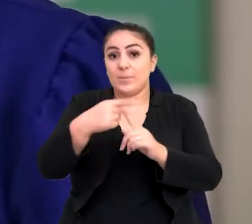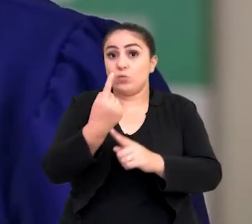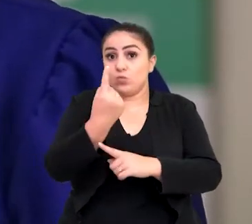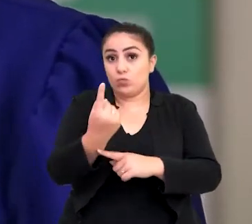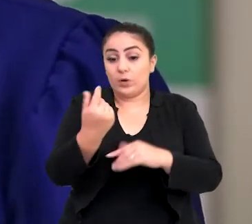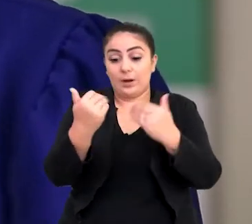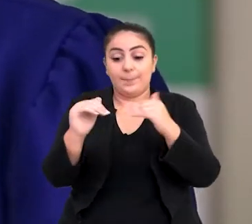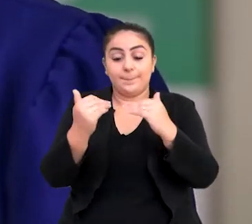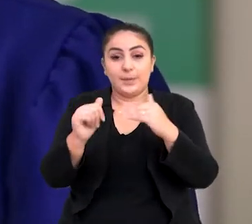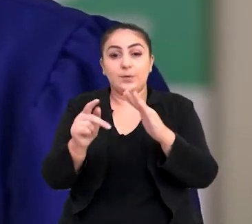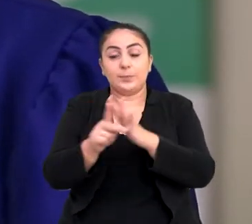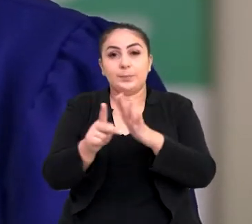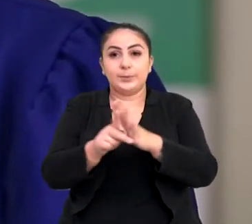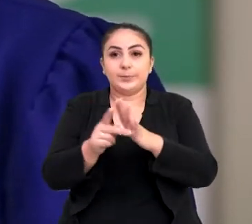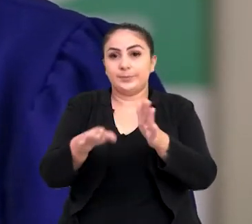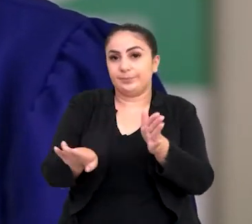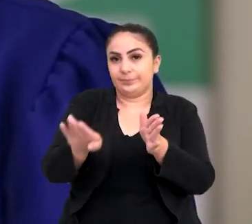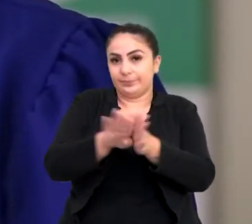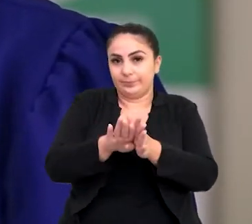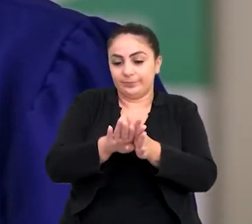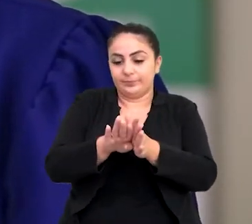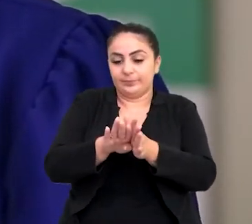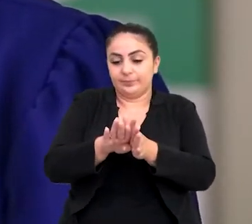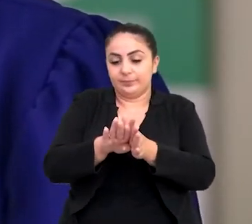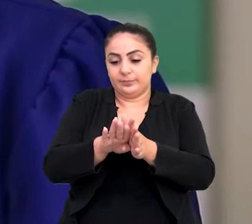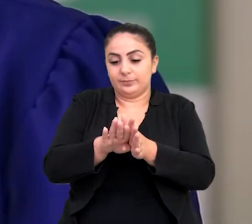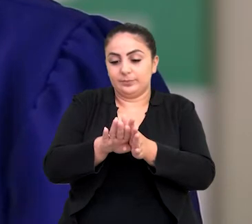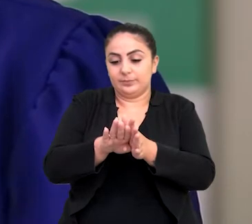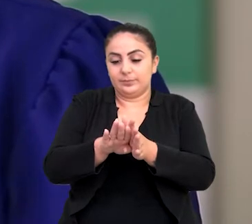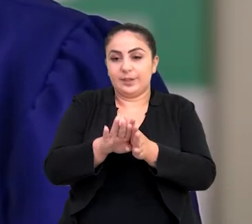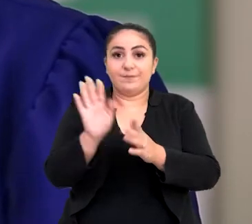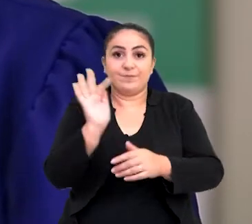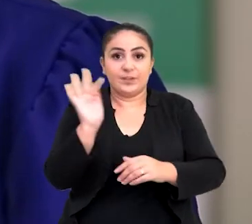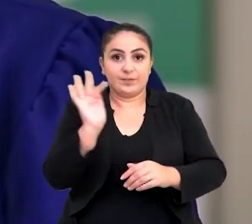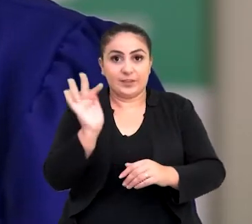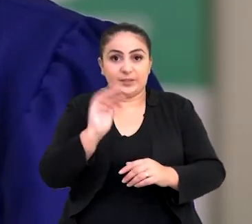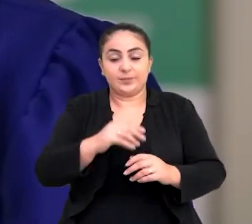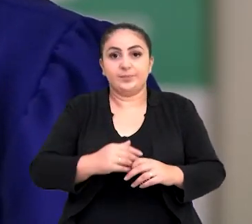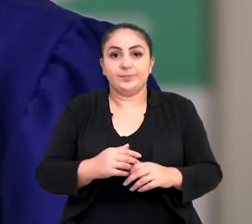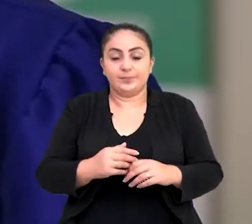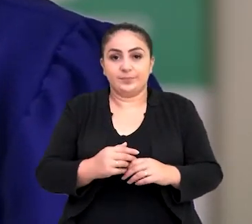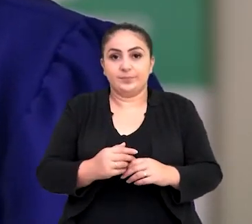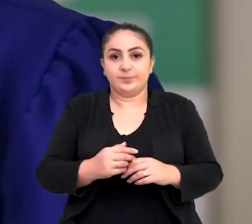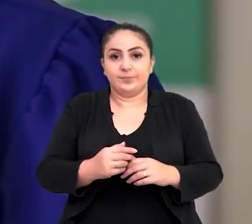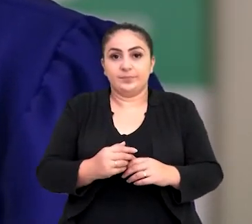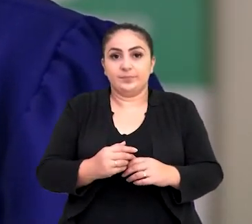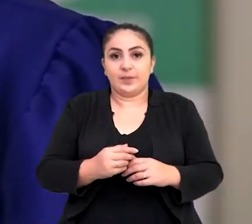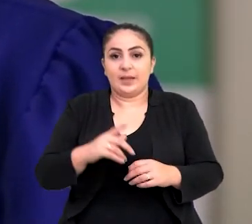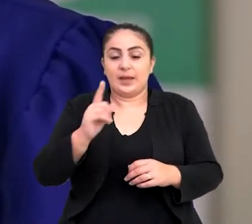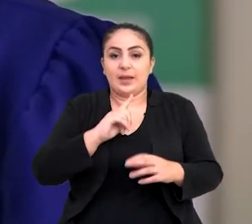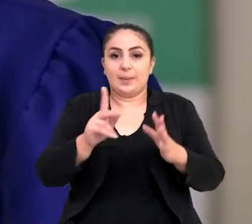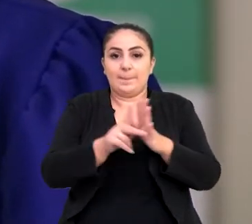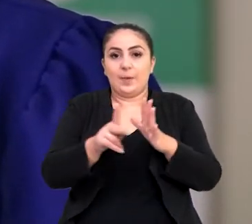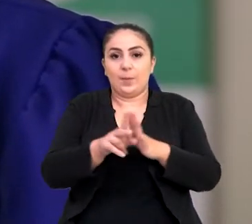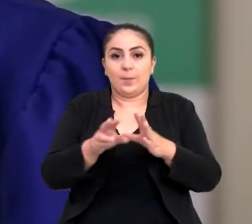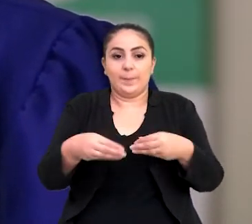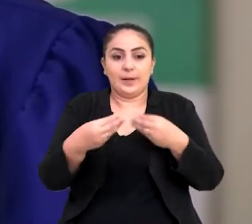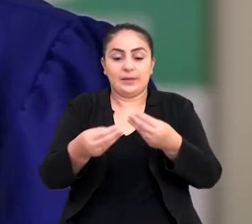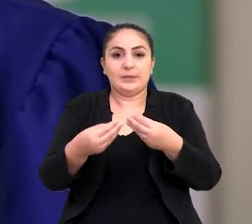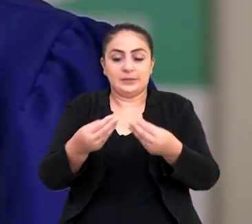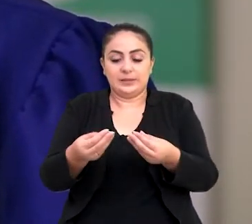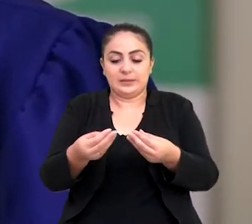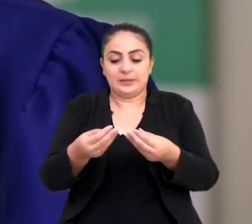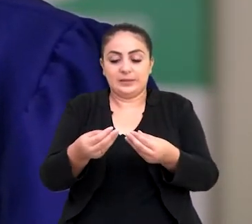adquirimos mais um veículo que tem previsão de chegada em fevereiro, que é um